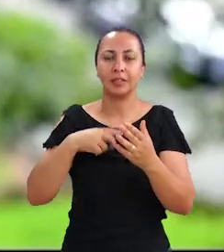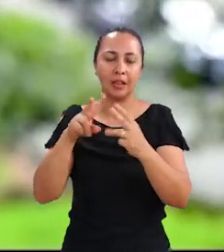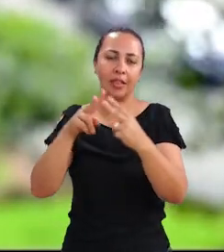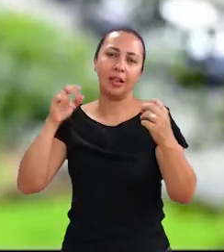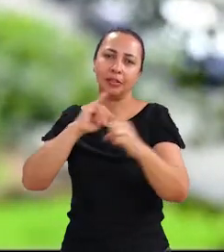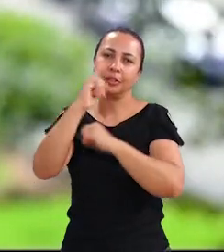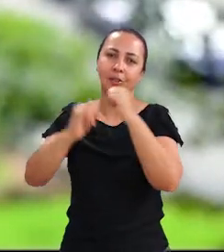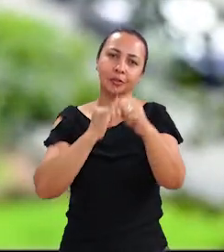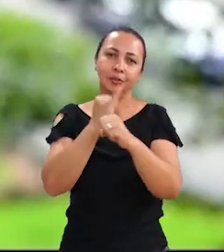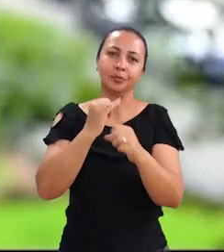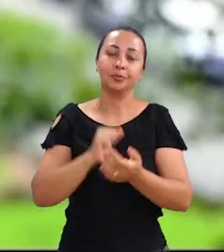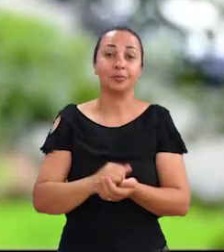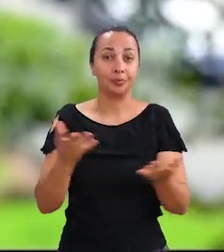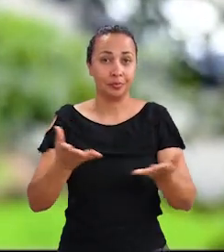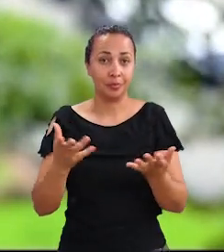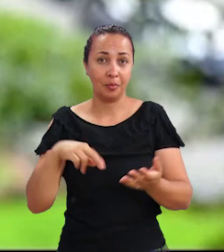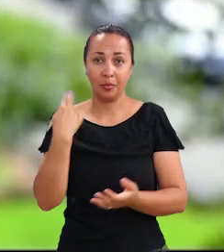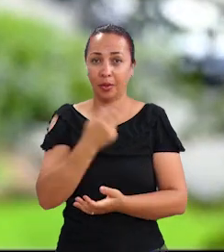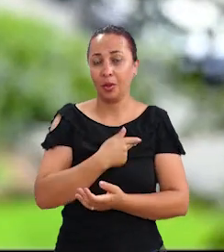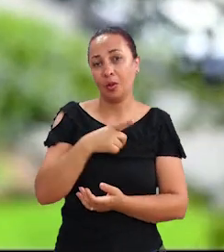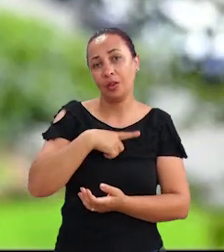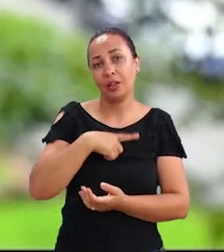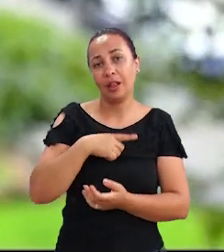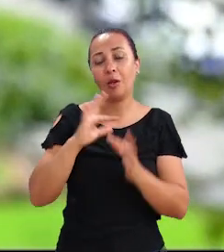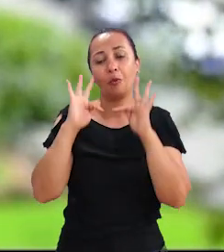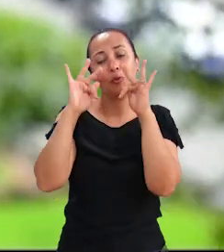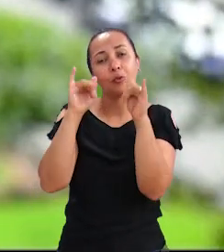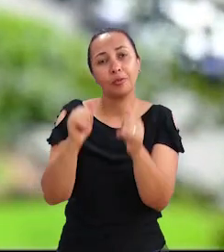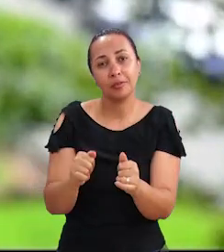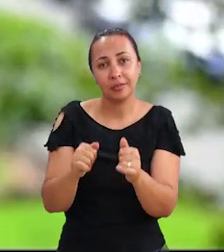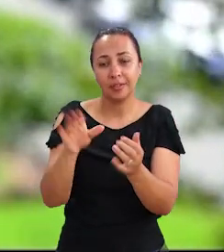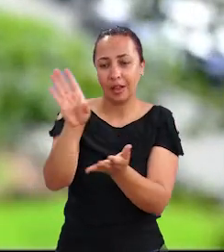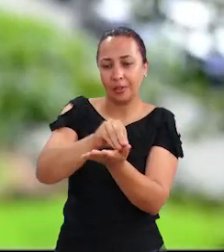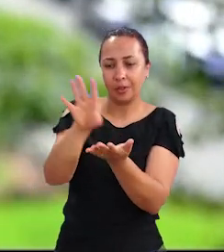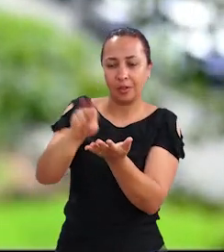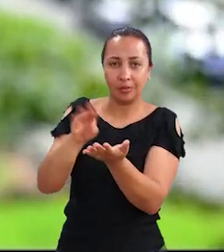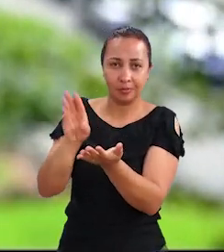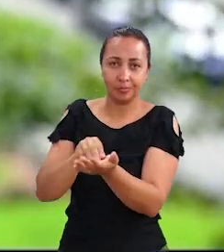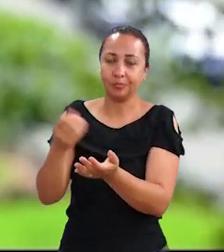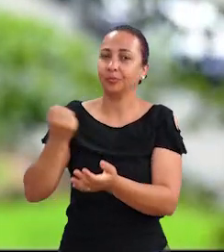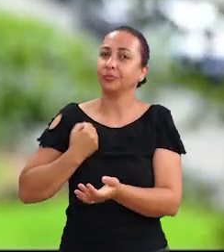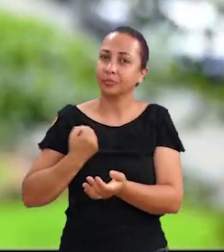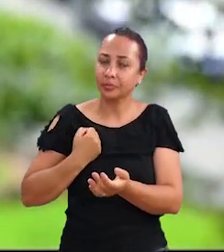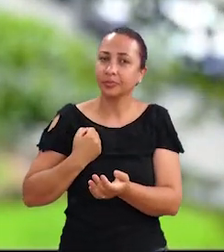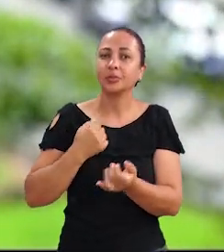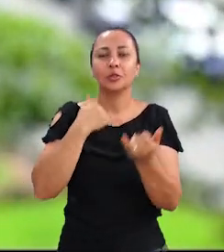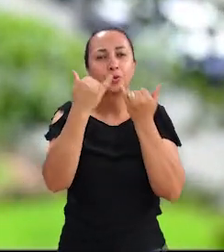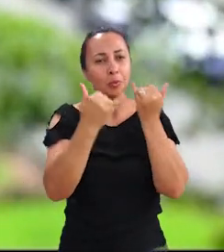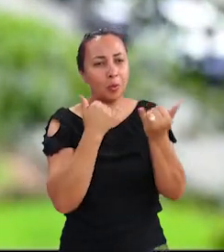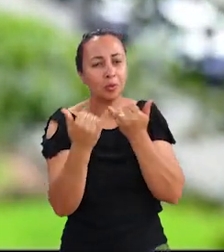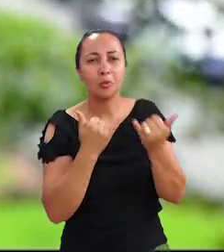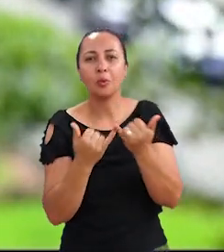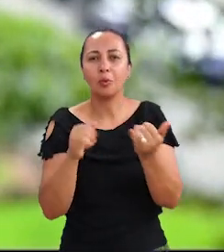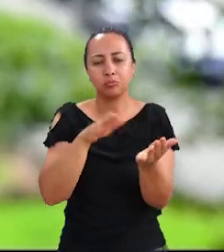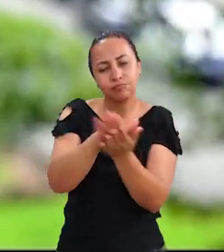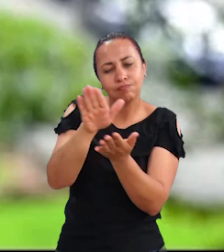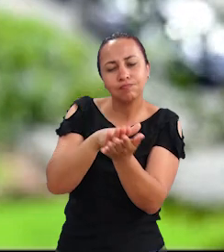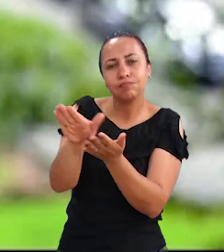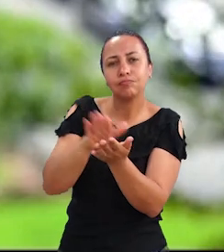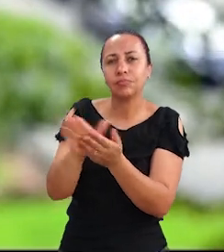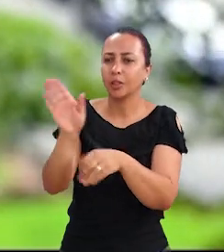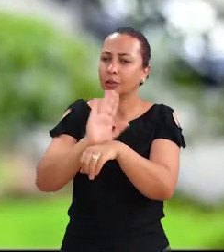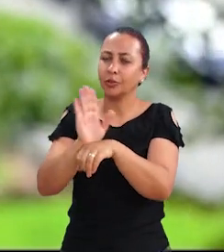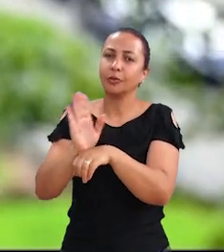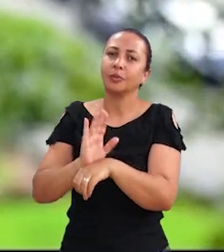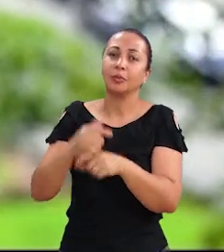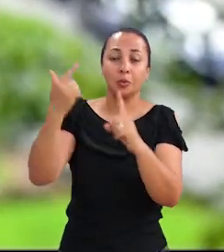na rede da internet. Neste momento, estamos concluindo a finalização da coleta de dados, né, de notícias, de publicações e